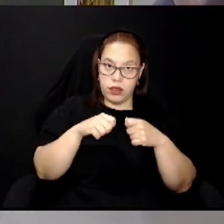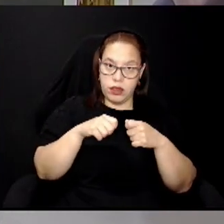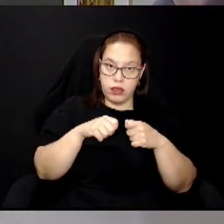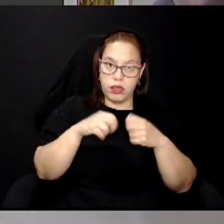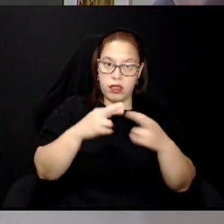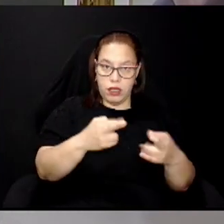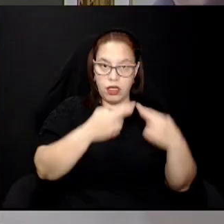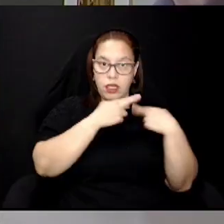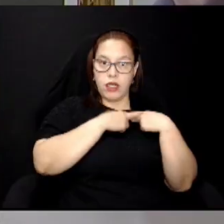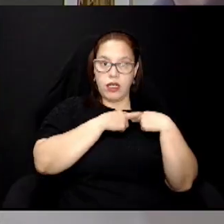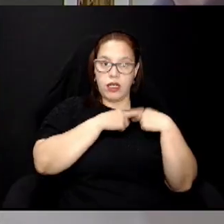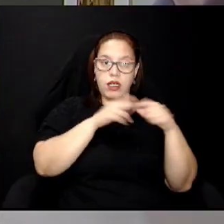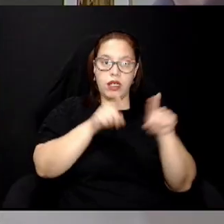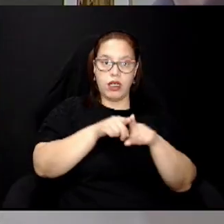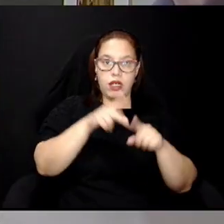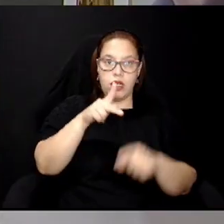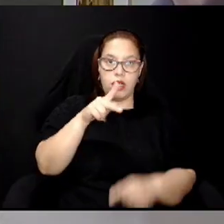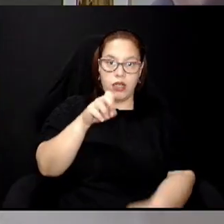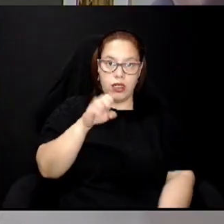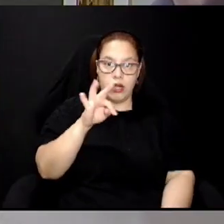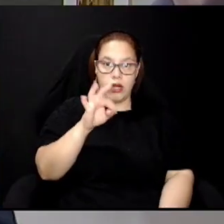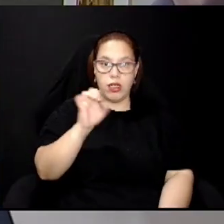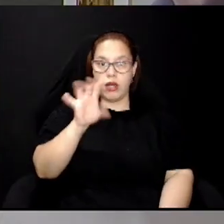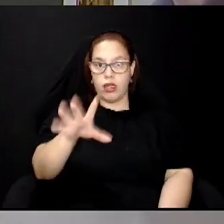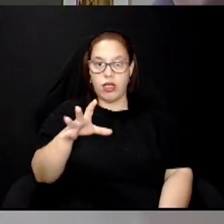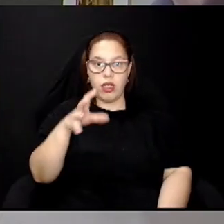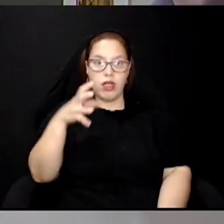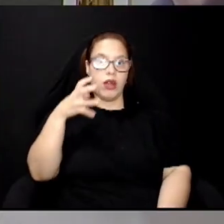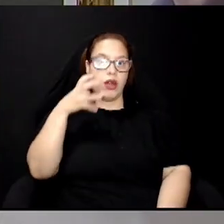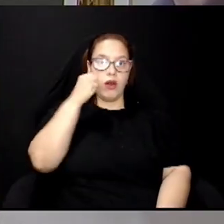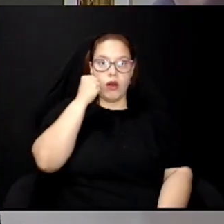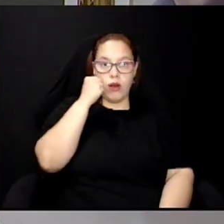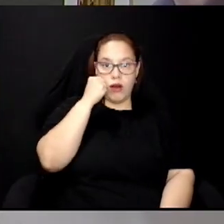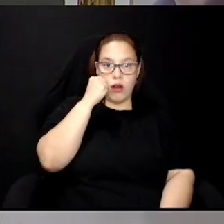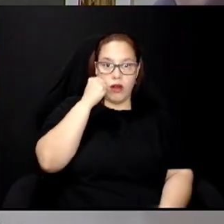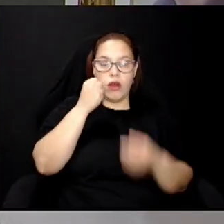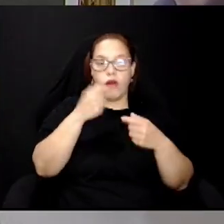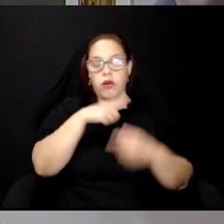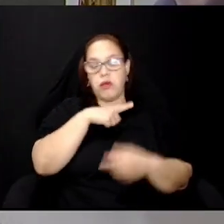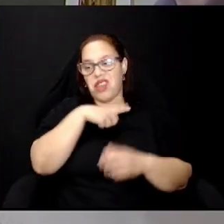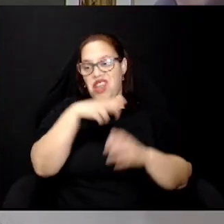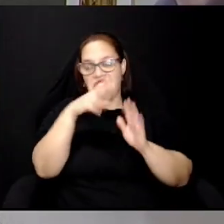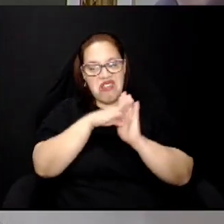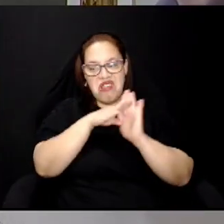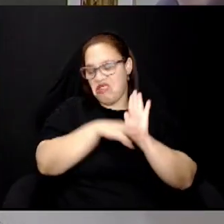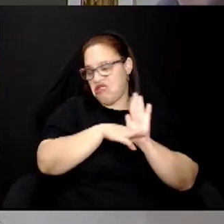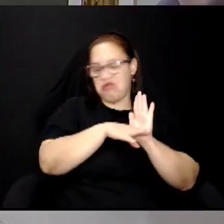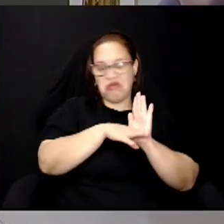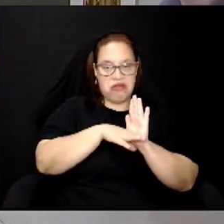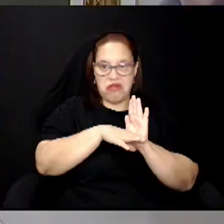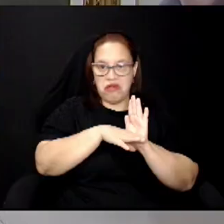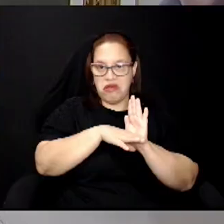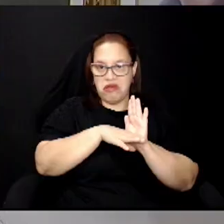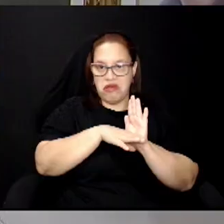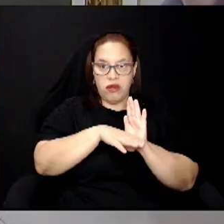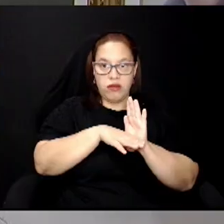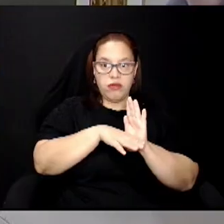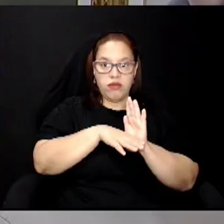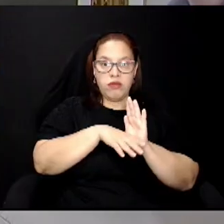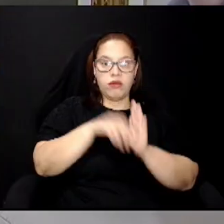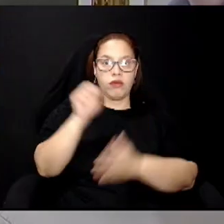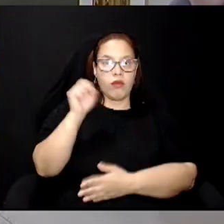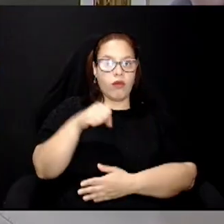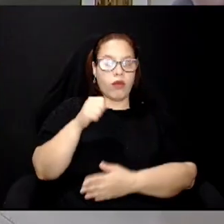também compete. Não adianta só querer fazer uma mera adoção para obter o desconto, mas sim vai ter um